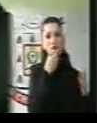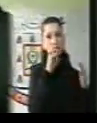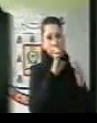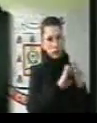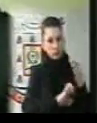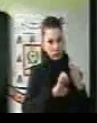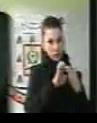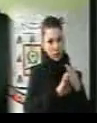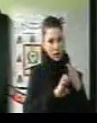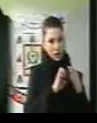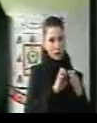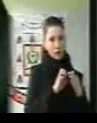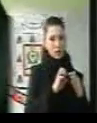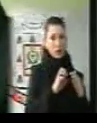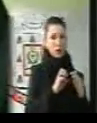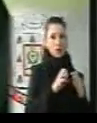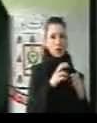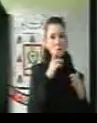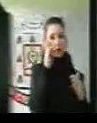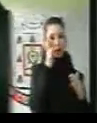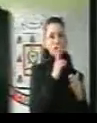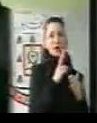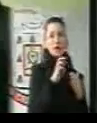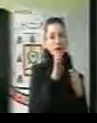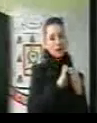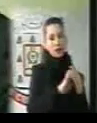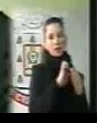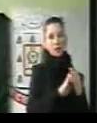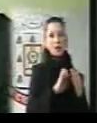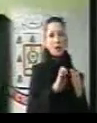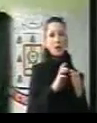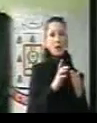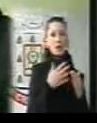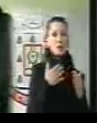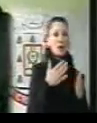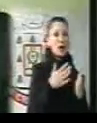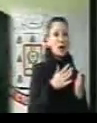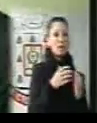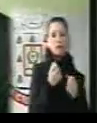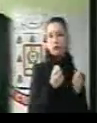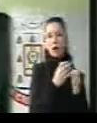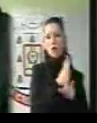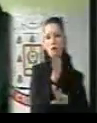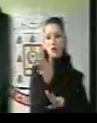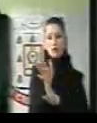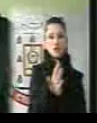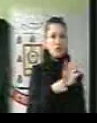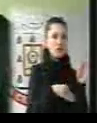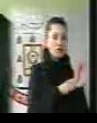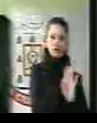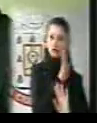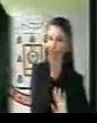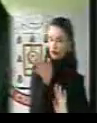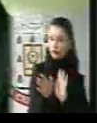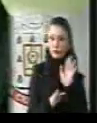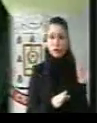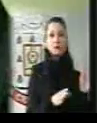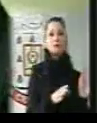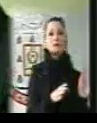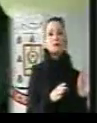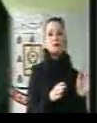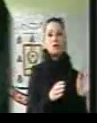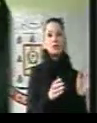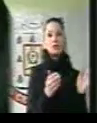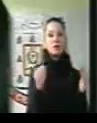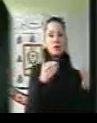Industrial, que necessita, pela questão logística, né, de um desafogamento e deslocamento dos seus veículos, de um